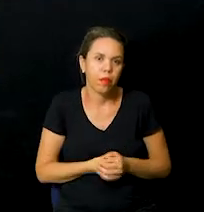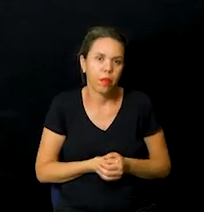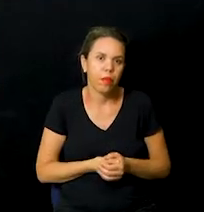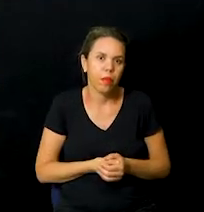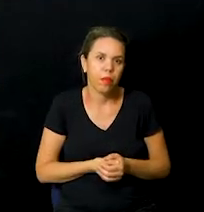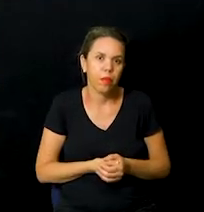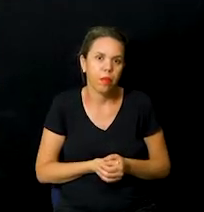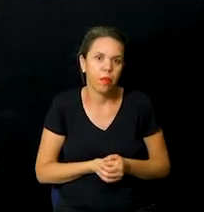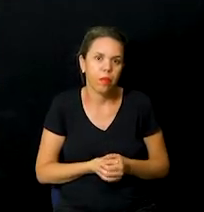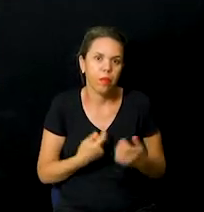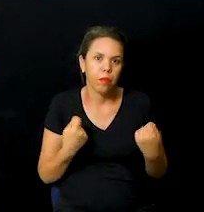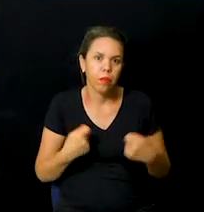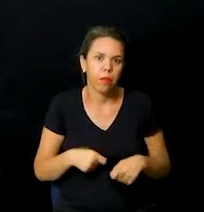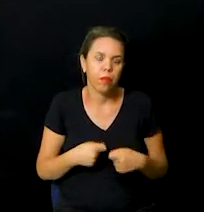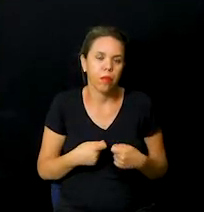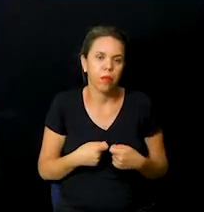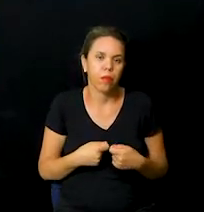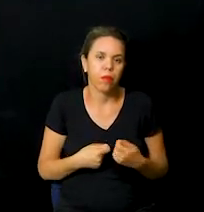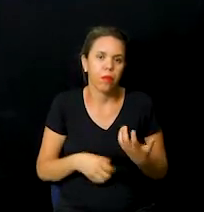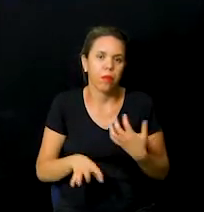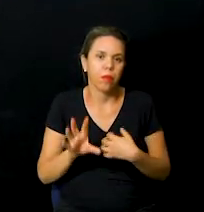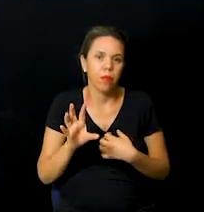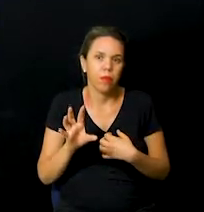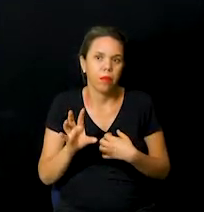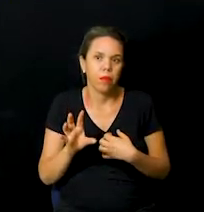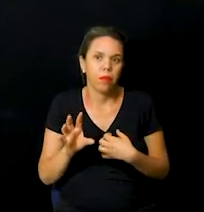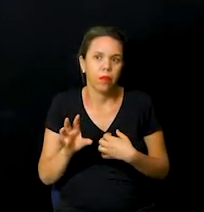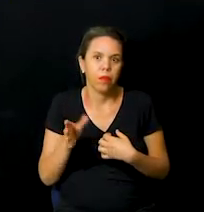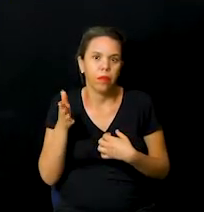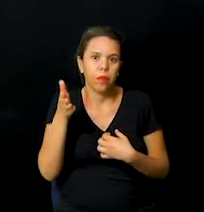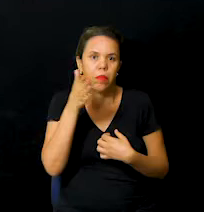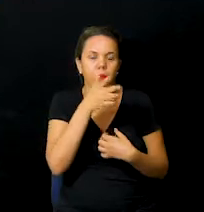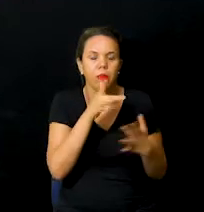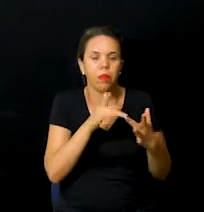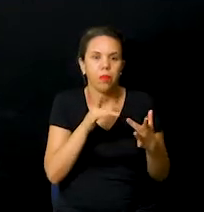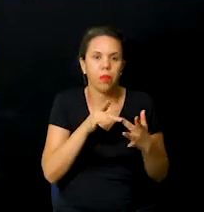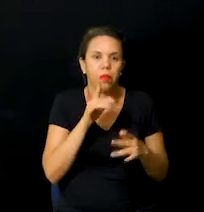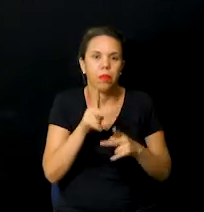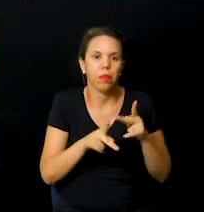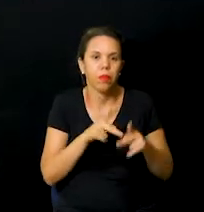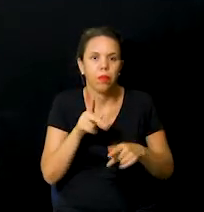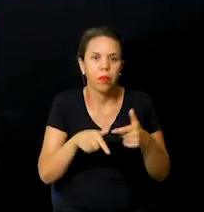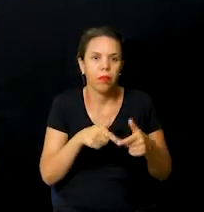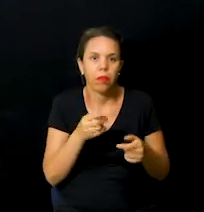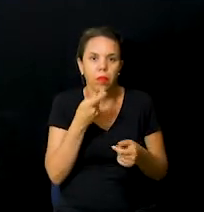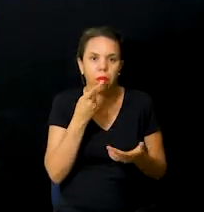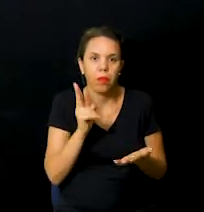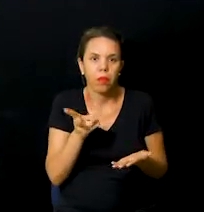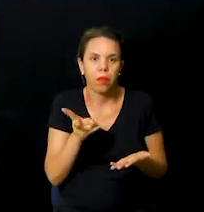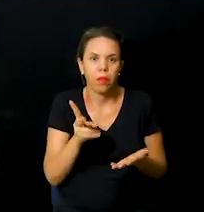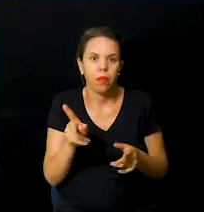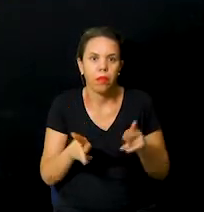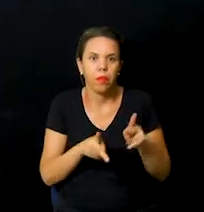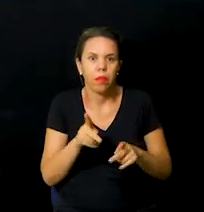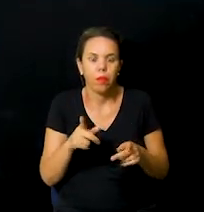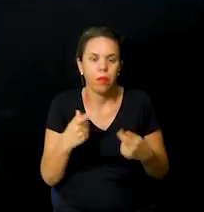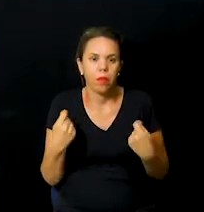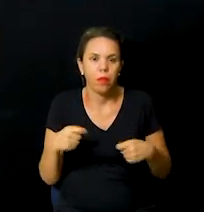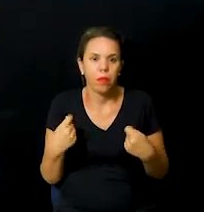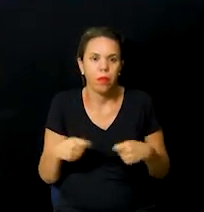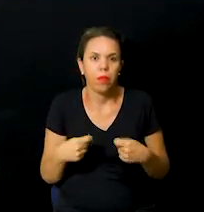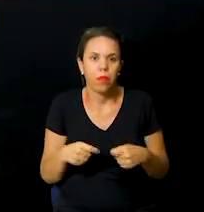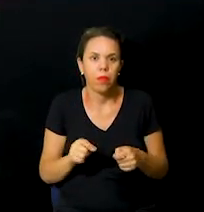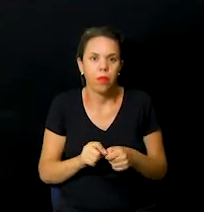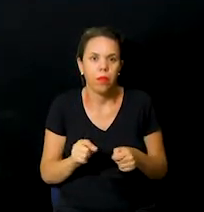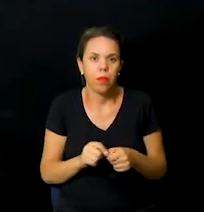que ela faz, né? Ela precisa aprender a se colocar na rua, se conectar com pessoas falando do que ela faz, porque sempre vai ter